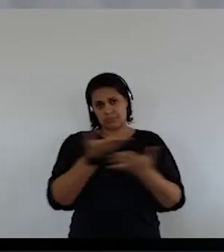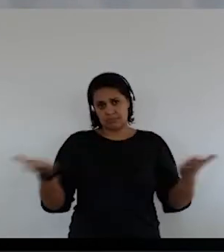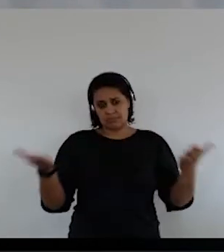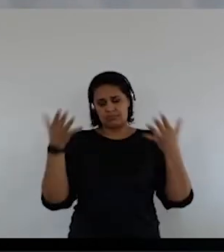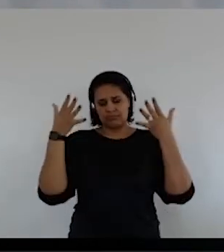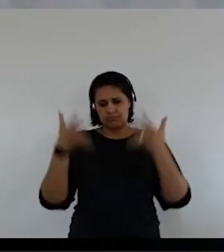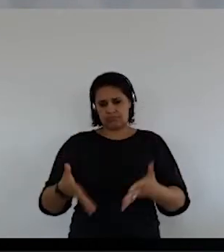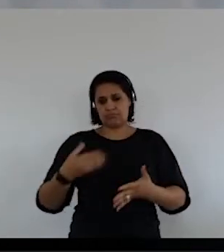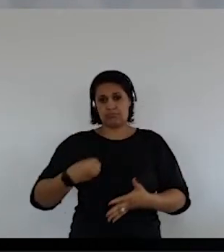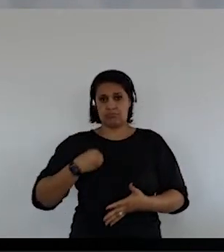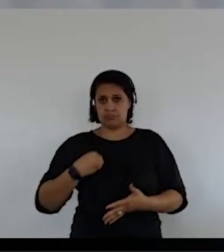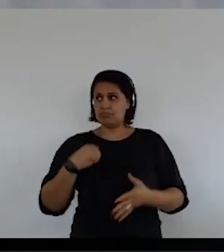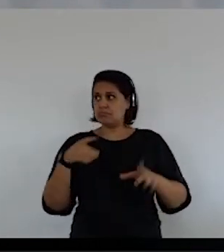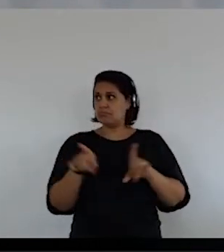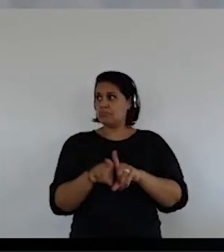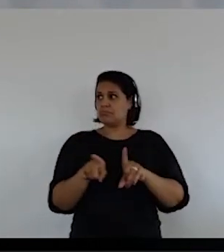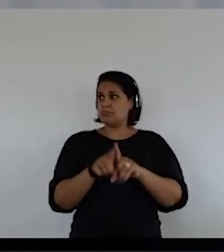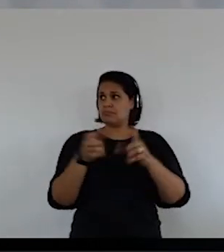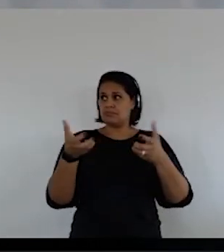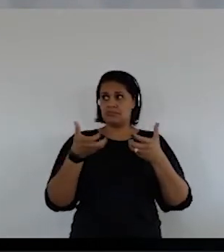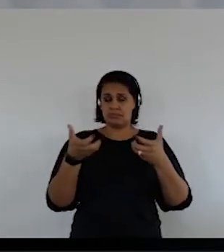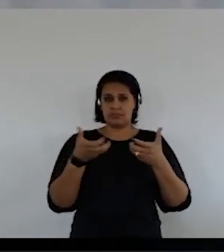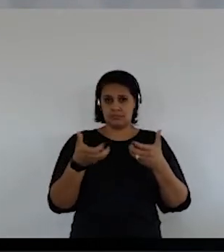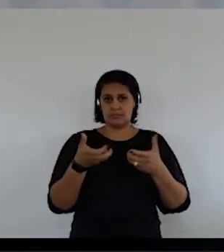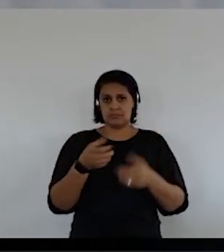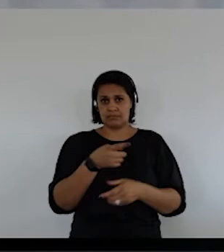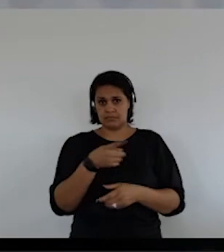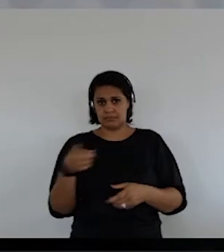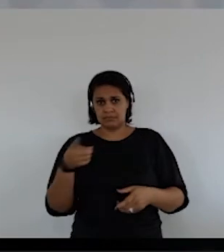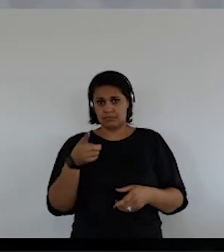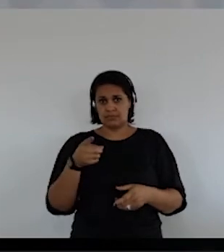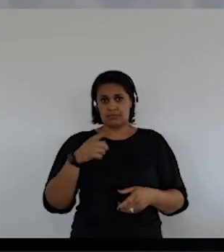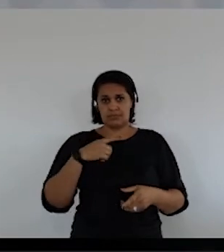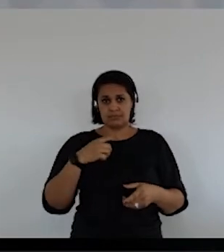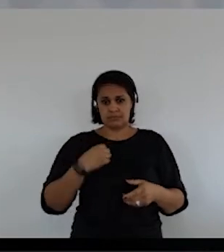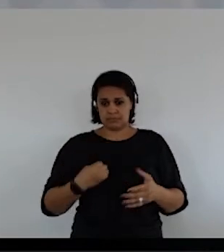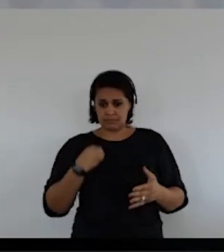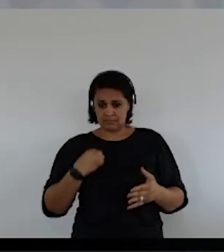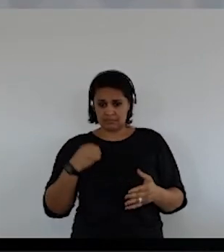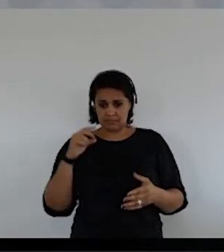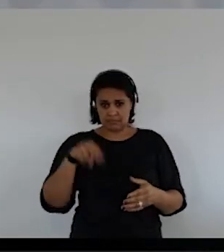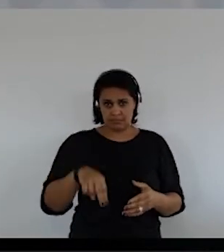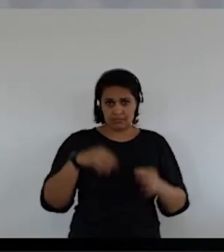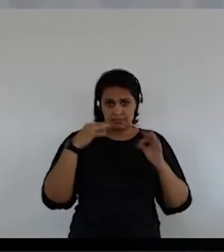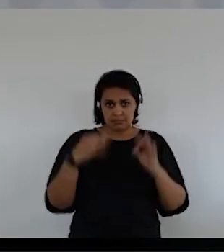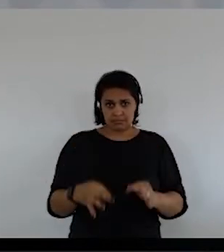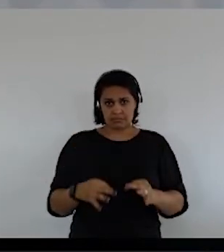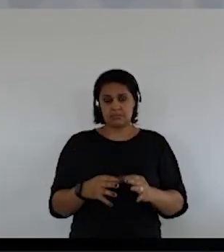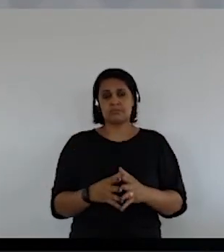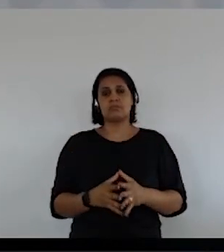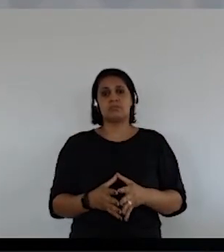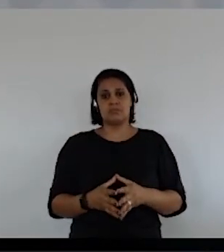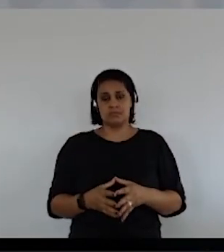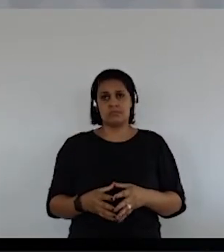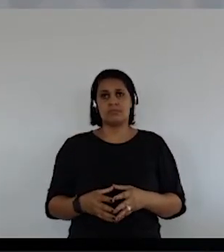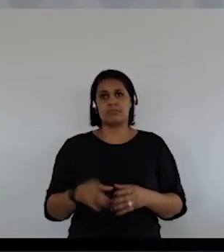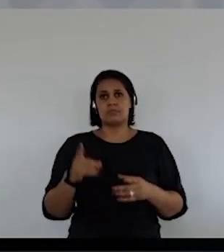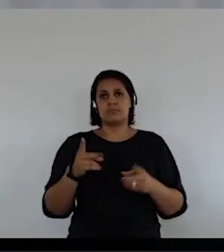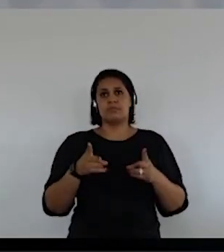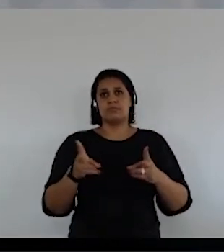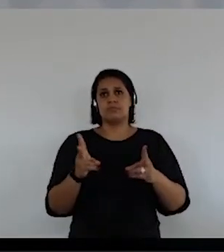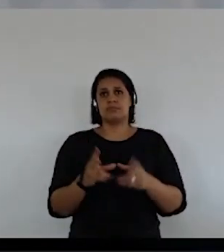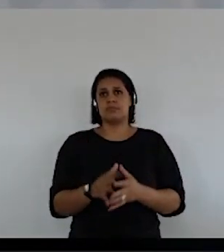de todos, mas quero que eles, que são os grandes atores presentes, atores que comandam esse